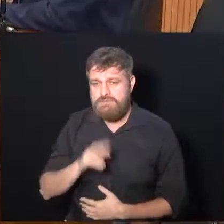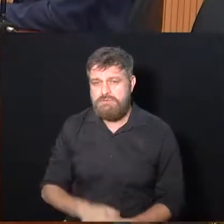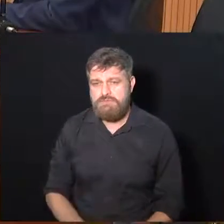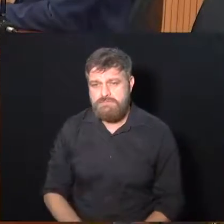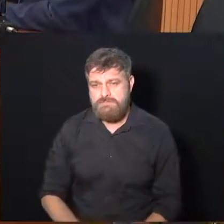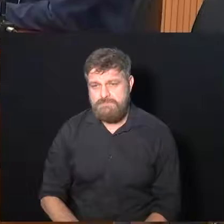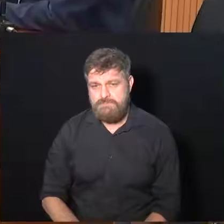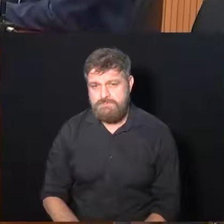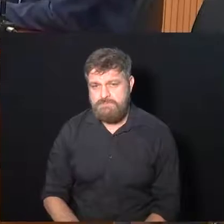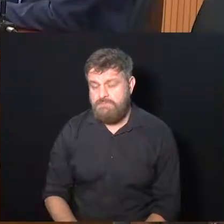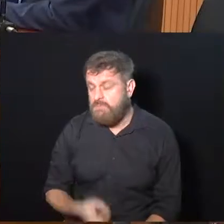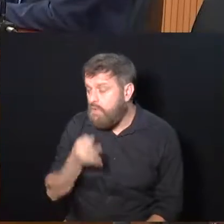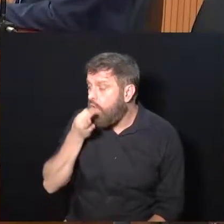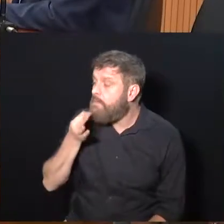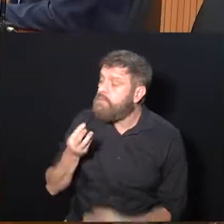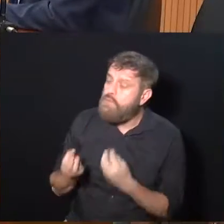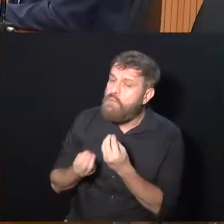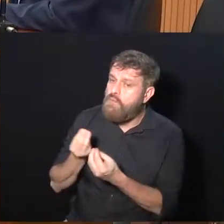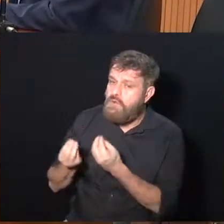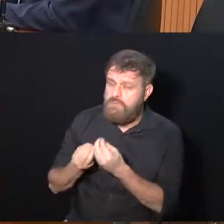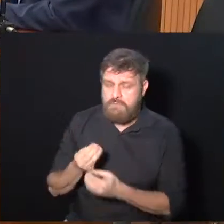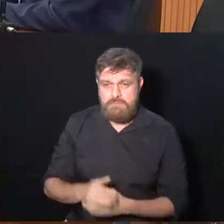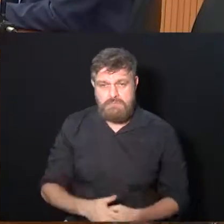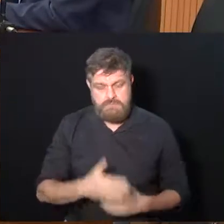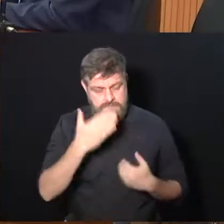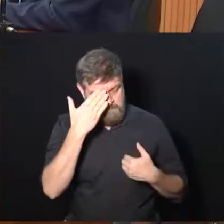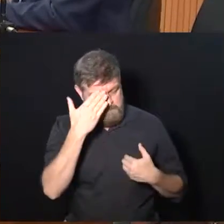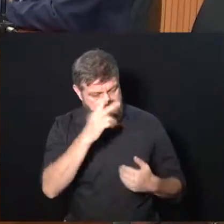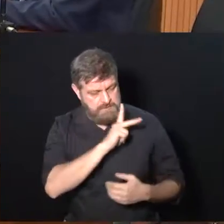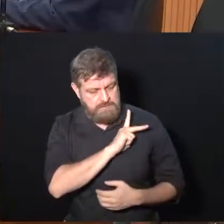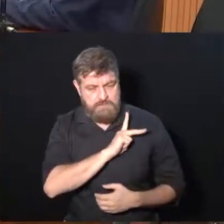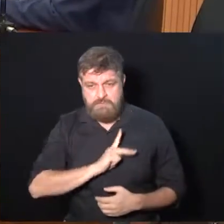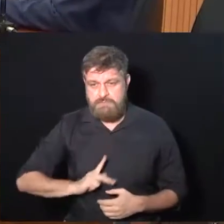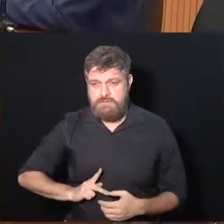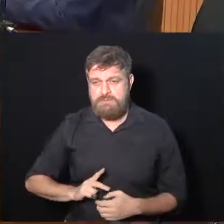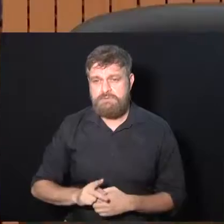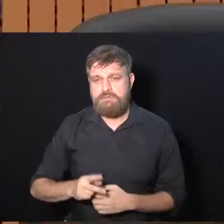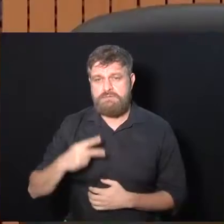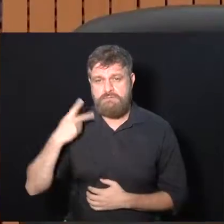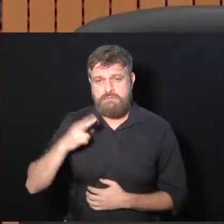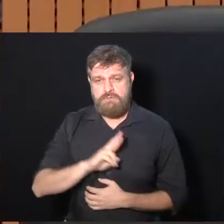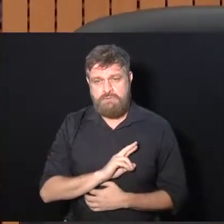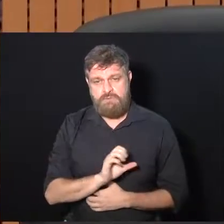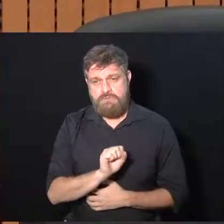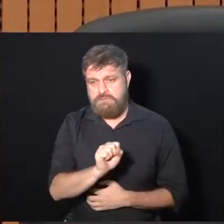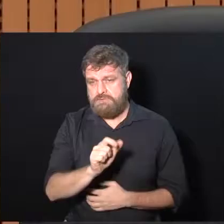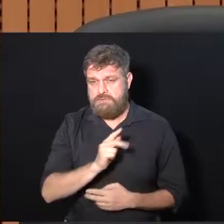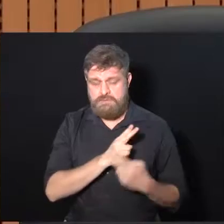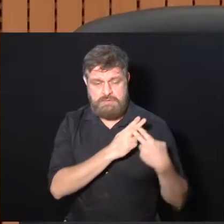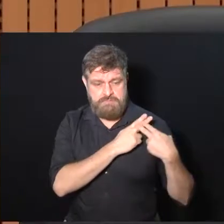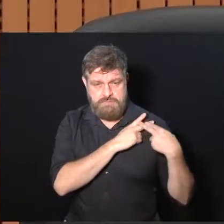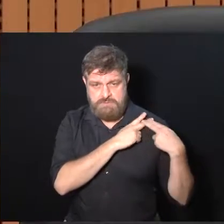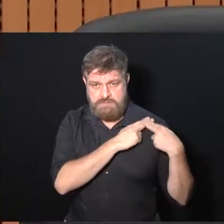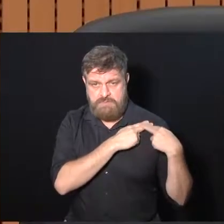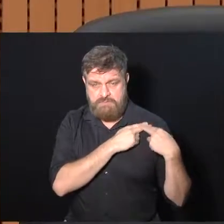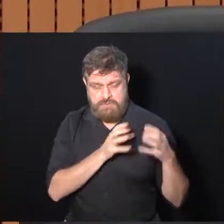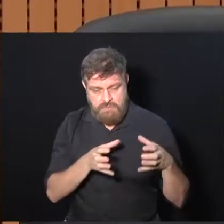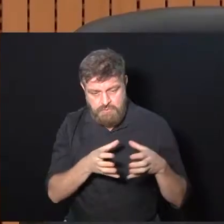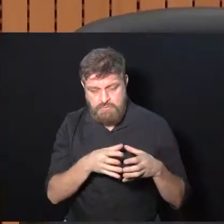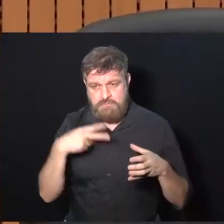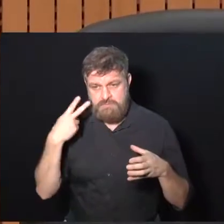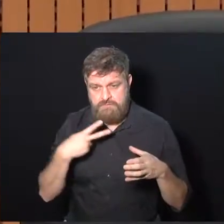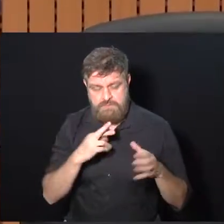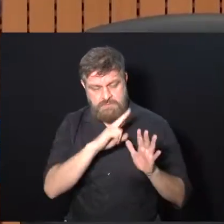que ele se manifeste também. Muito obrigado, senhor presidente, senhor vereador Luiz Rossini, que preside essa Comissão de Meio